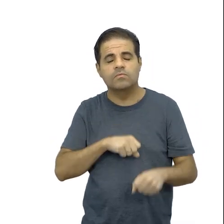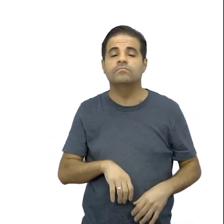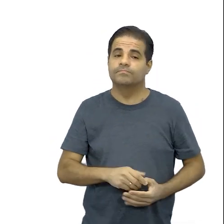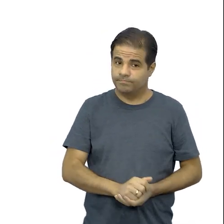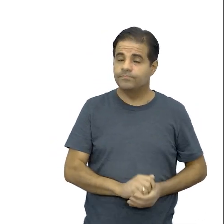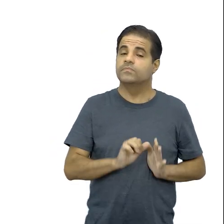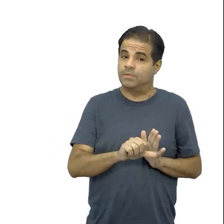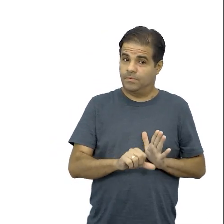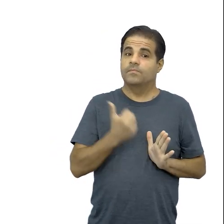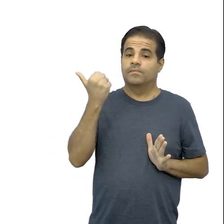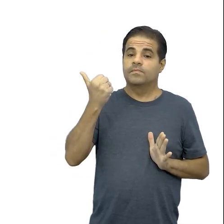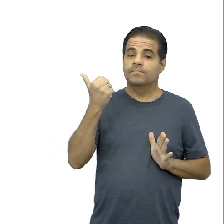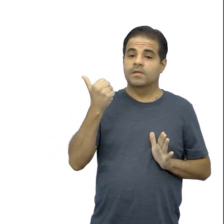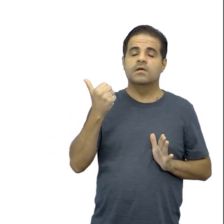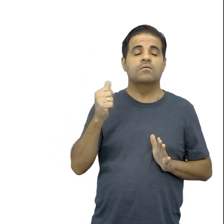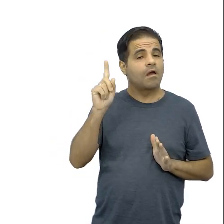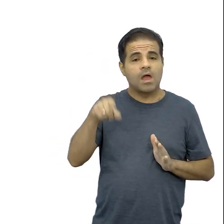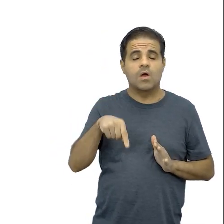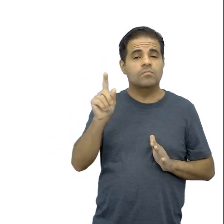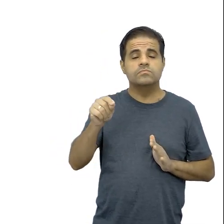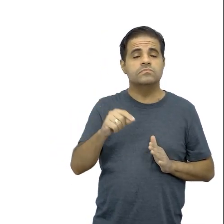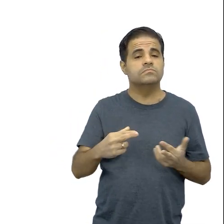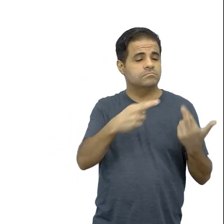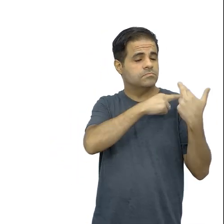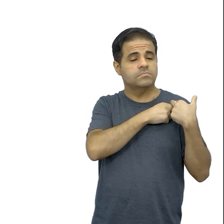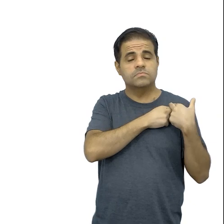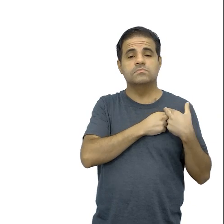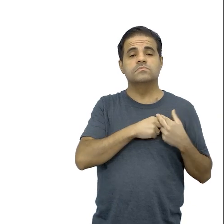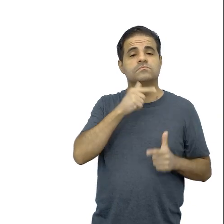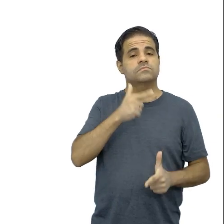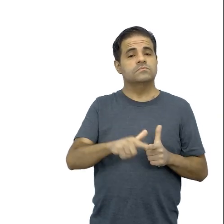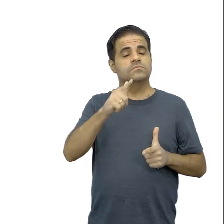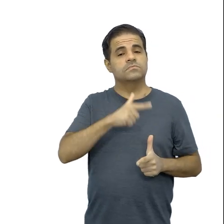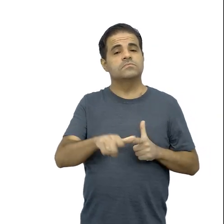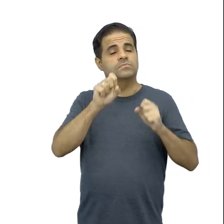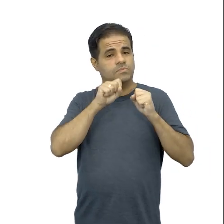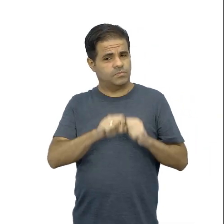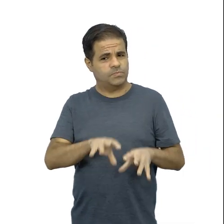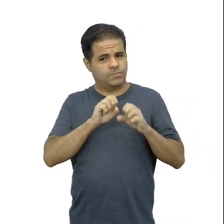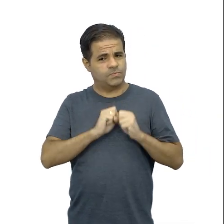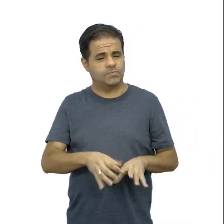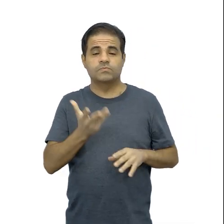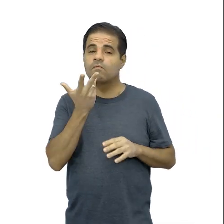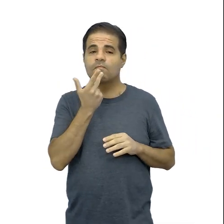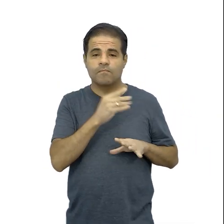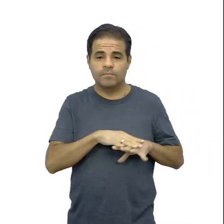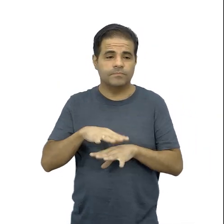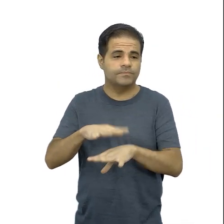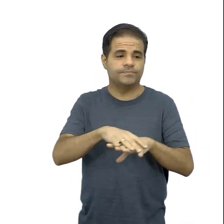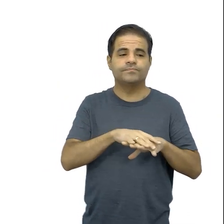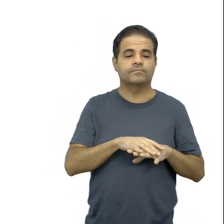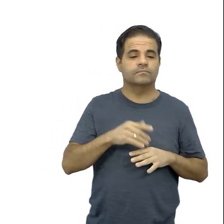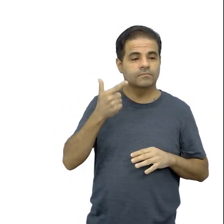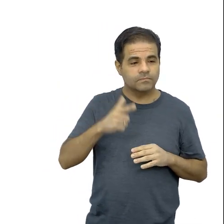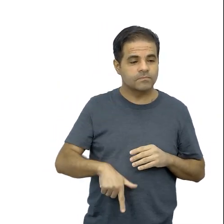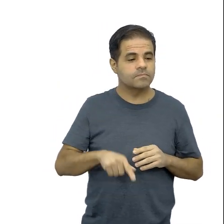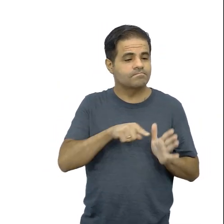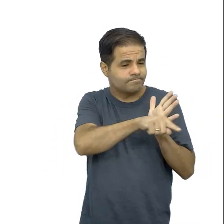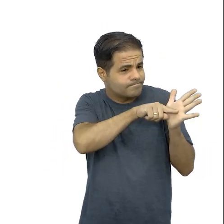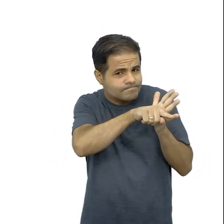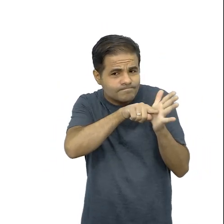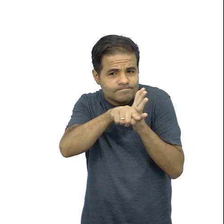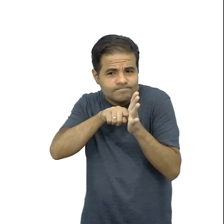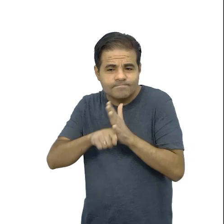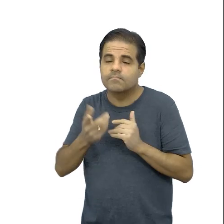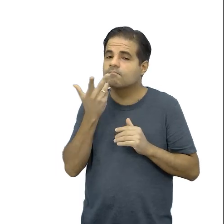o primeiro deles aqui é o papel da resolução de problemas no ensino da matemática. O segundo, o papel da